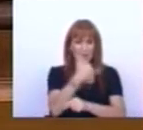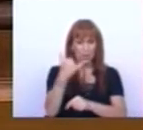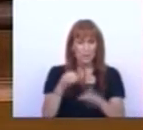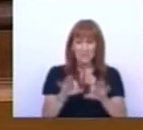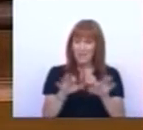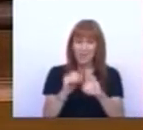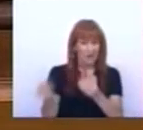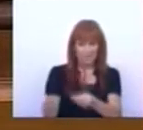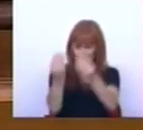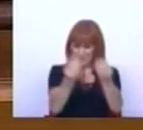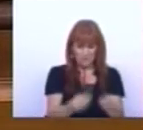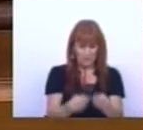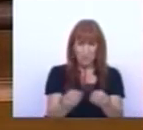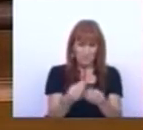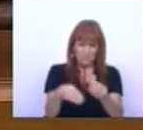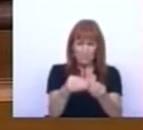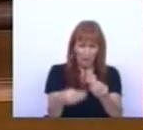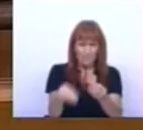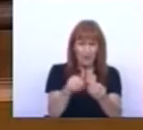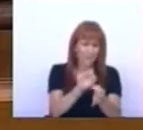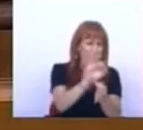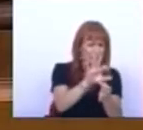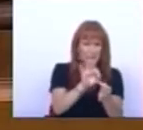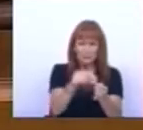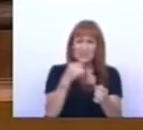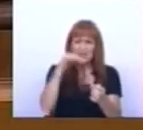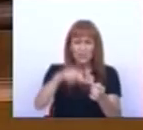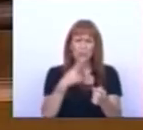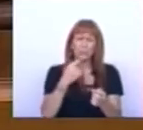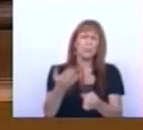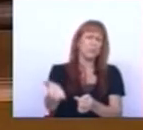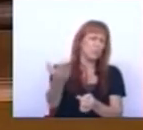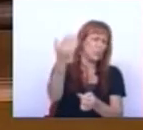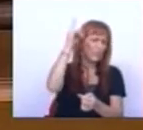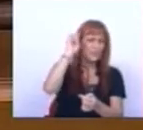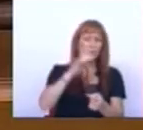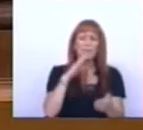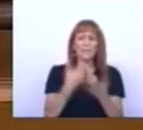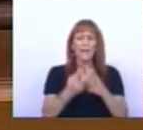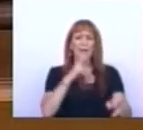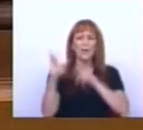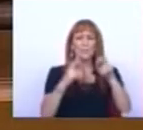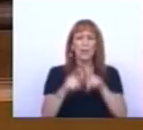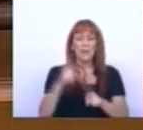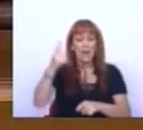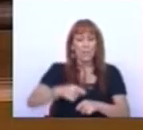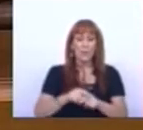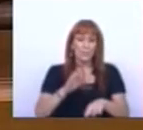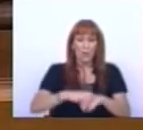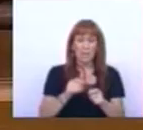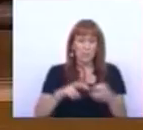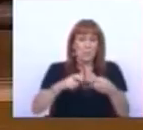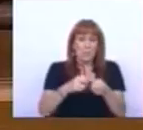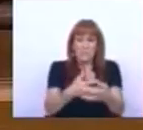tal como foi apresentado e com os acrescentos avulsos aqui anunciados, está muito longe de dar as respostas que se impõem face à dimensão